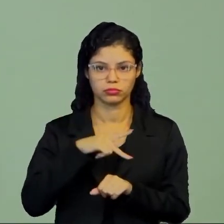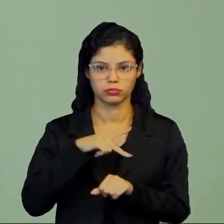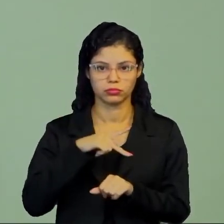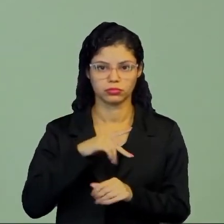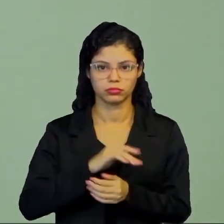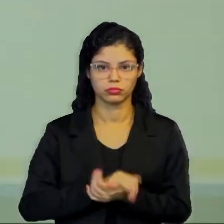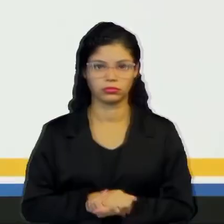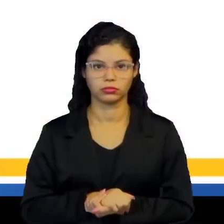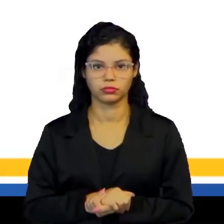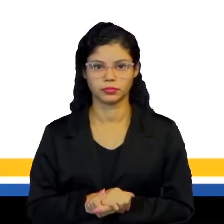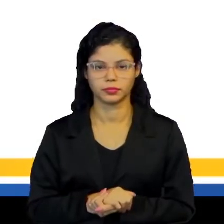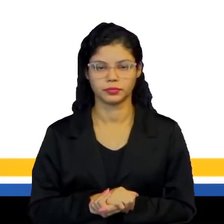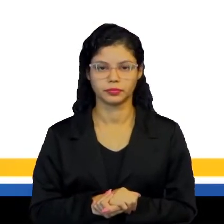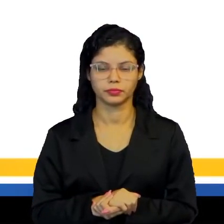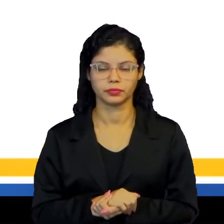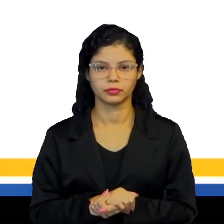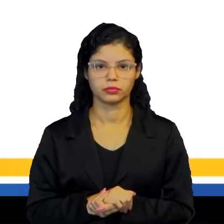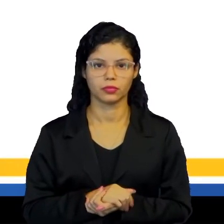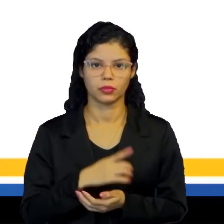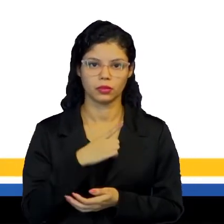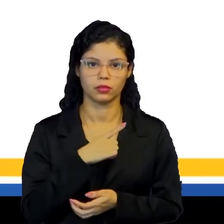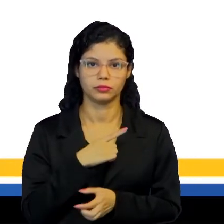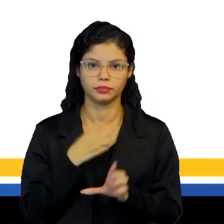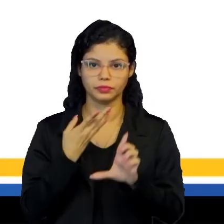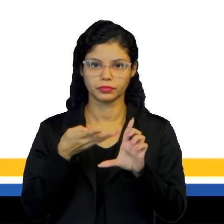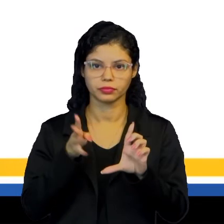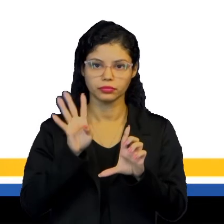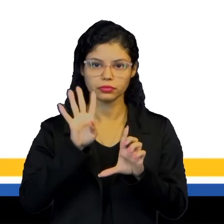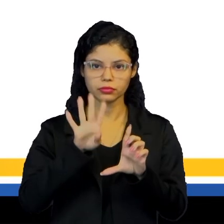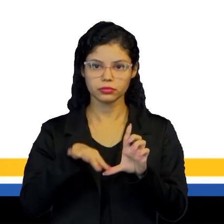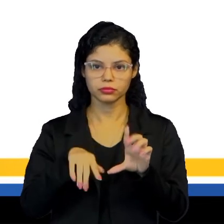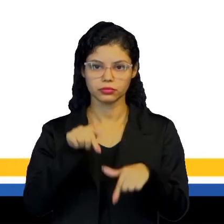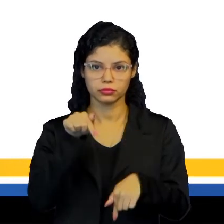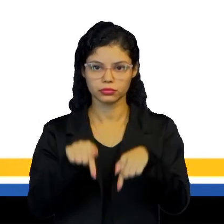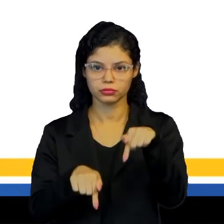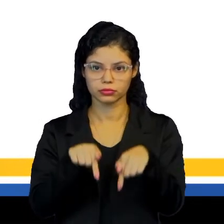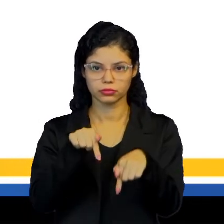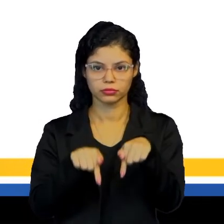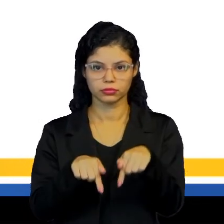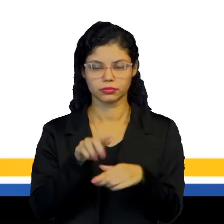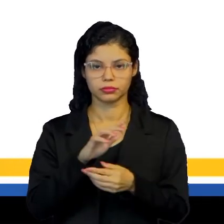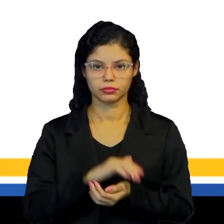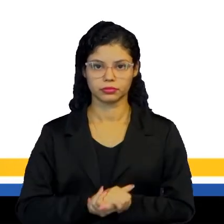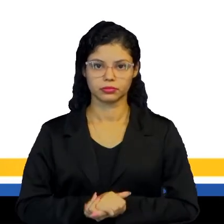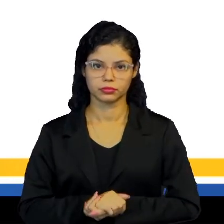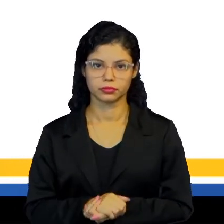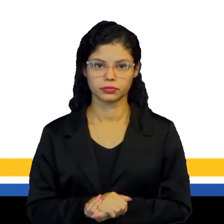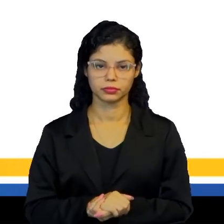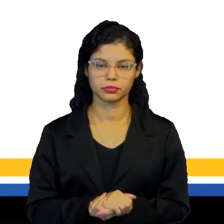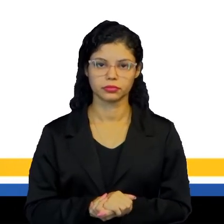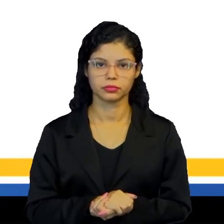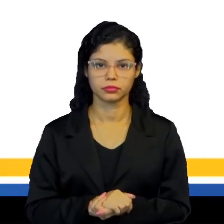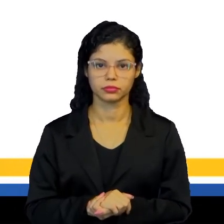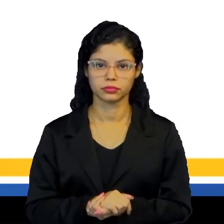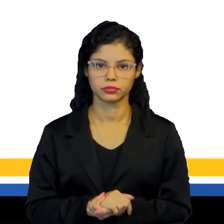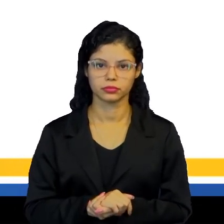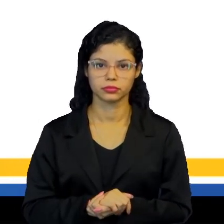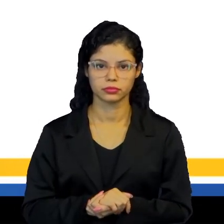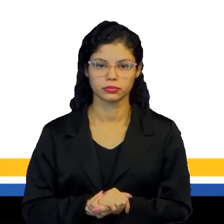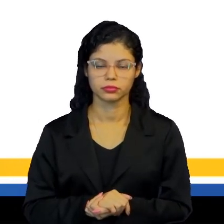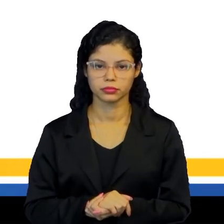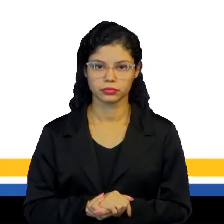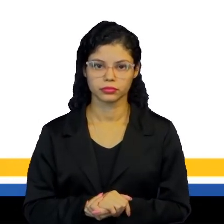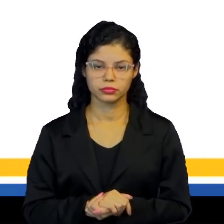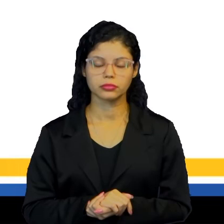continuando. Observe aí, nós temos aí a terceira tabela, a tabela